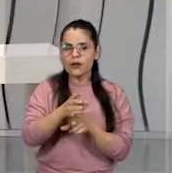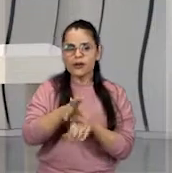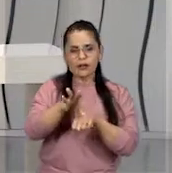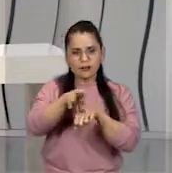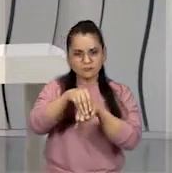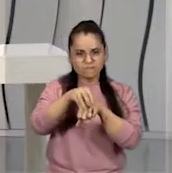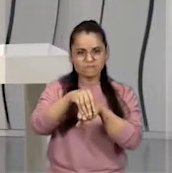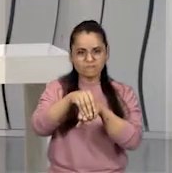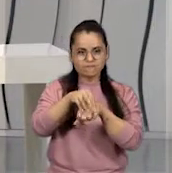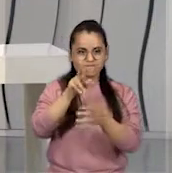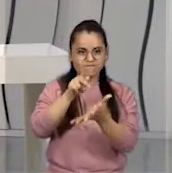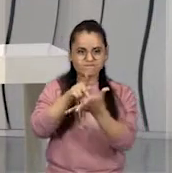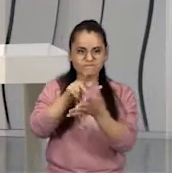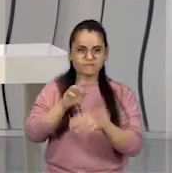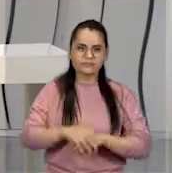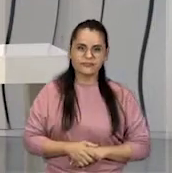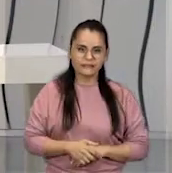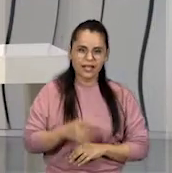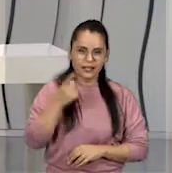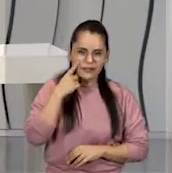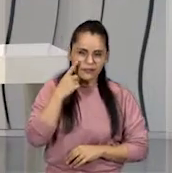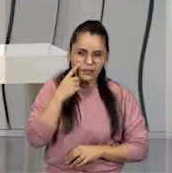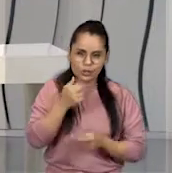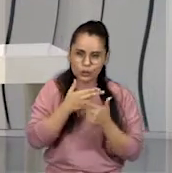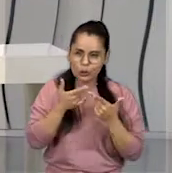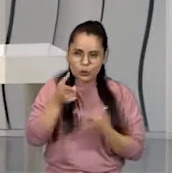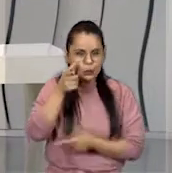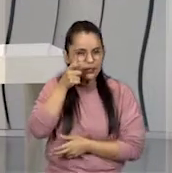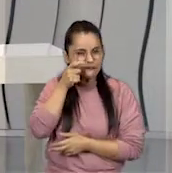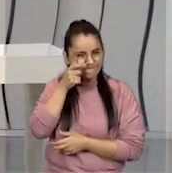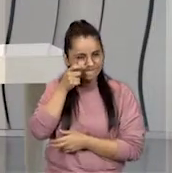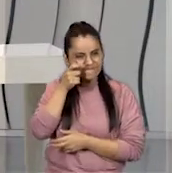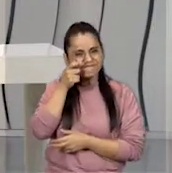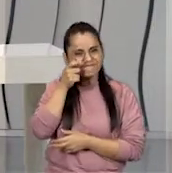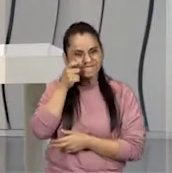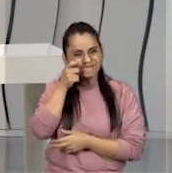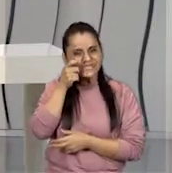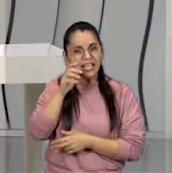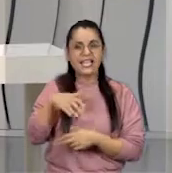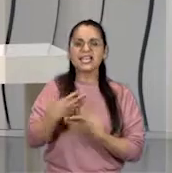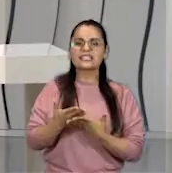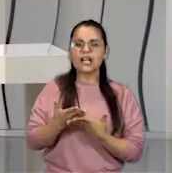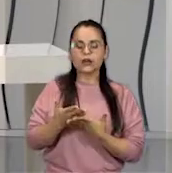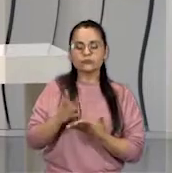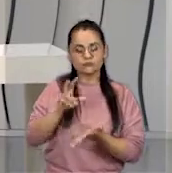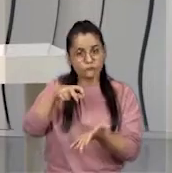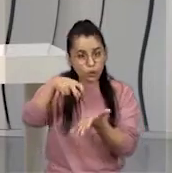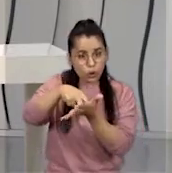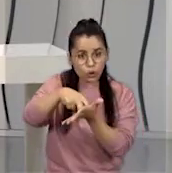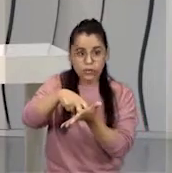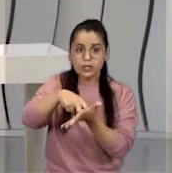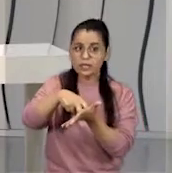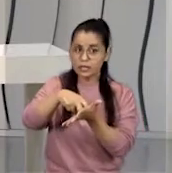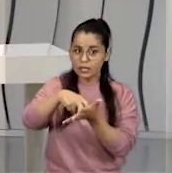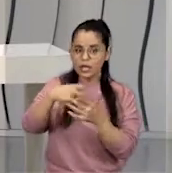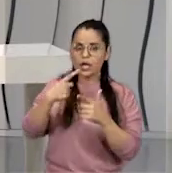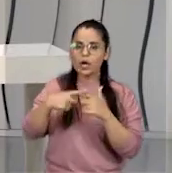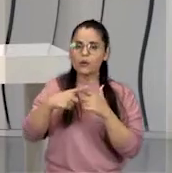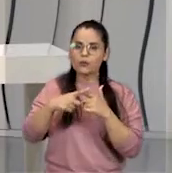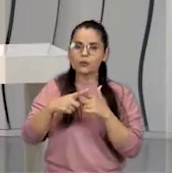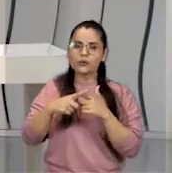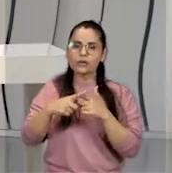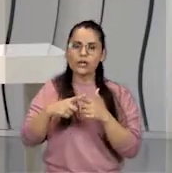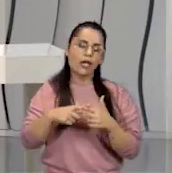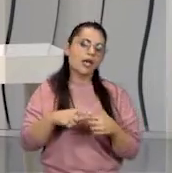conhecimento. Tá vendo que coisa mais interessante? Ele foi, condenado, como eu já contei para vocês, por corromper essa juventude